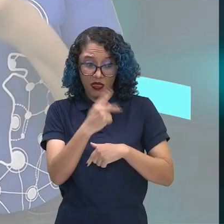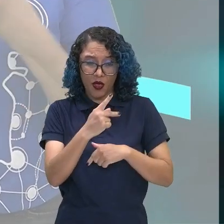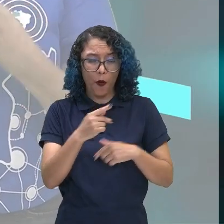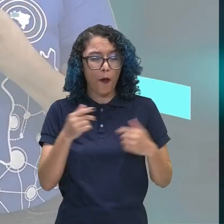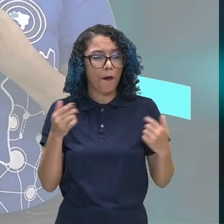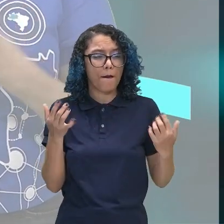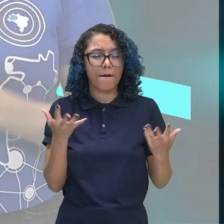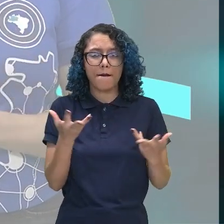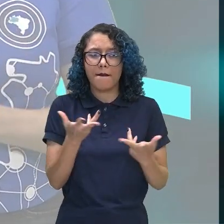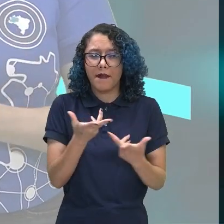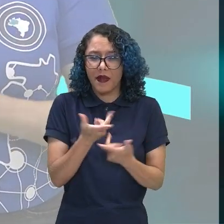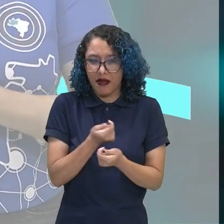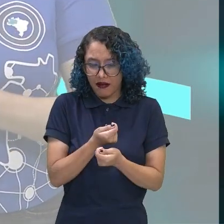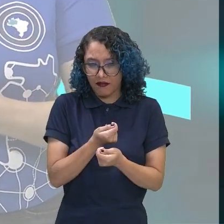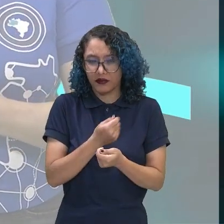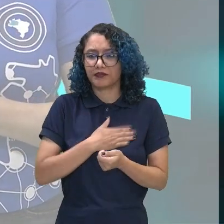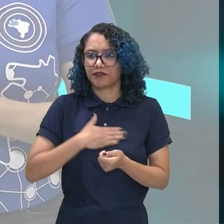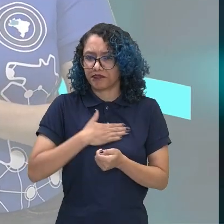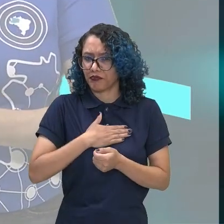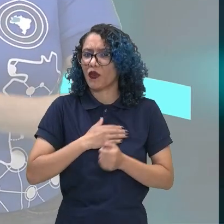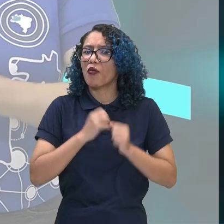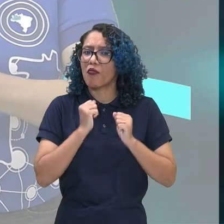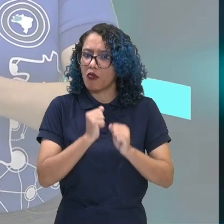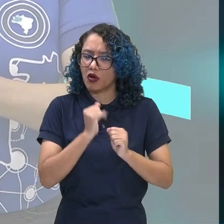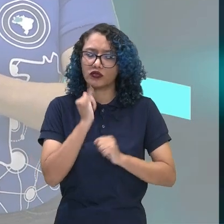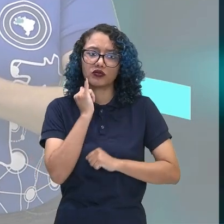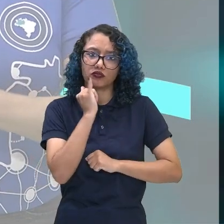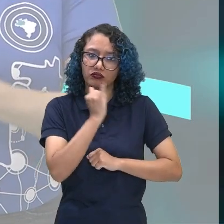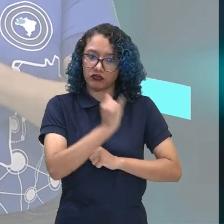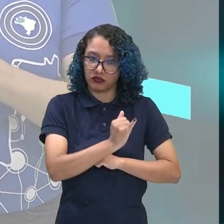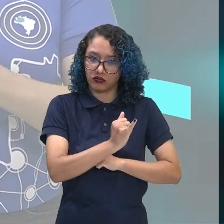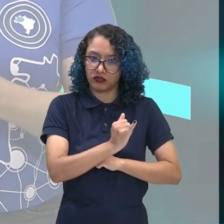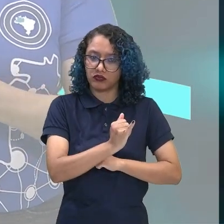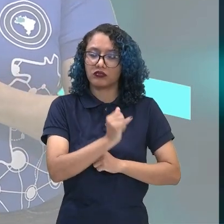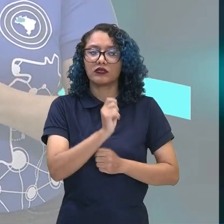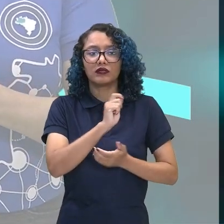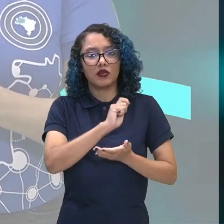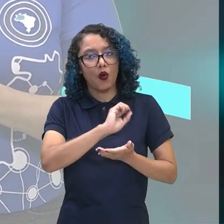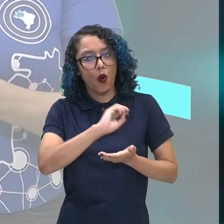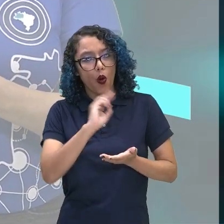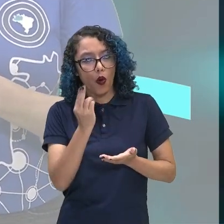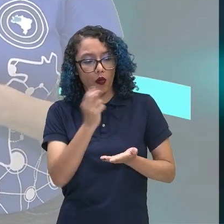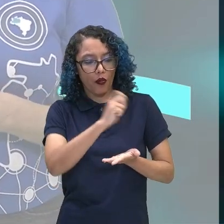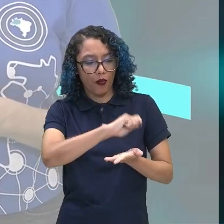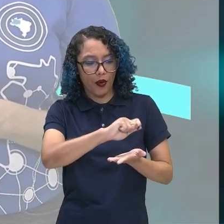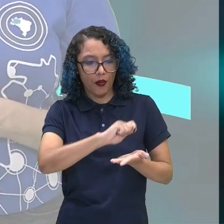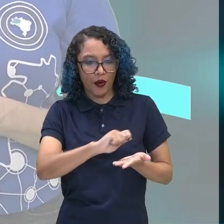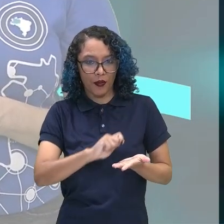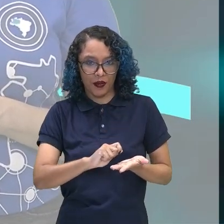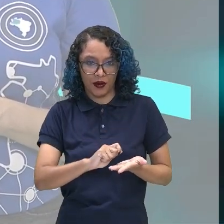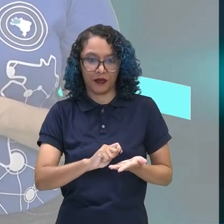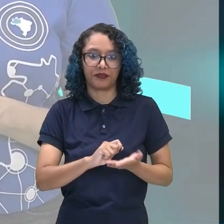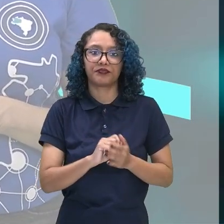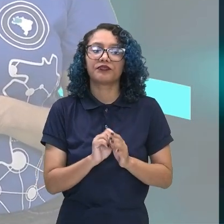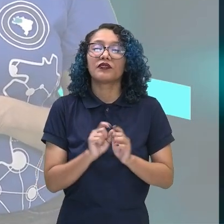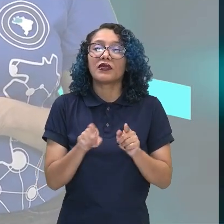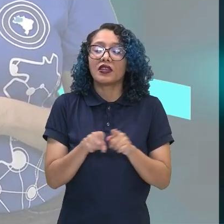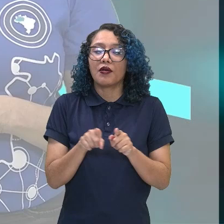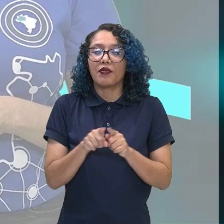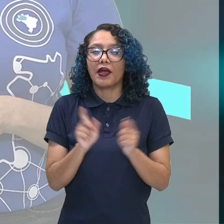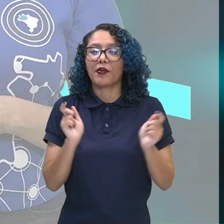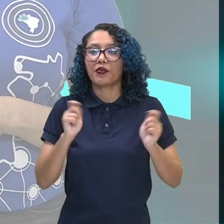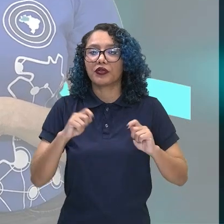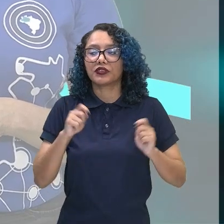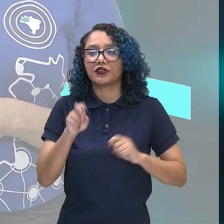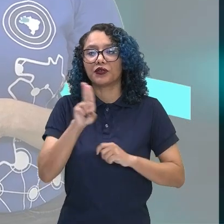posso emitir, né, desta forma, por escrito ou falado. Posso usar também,